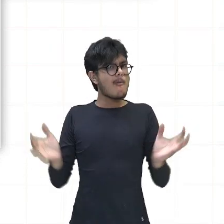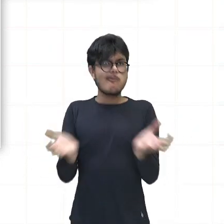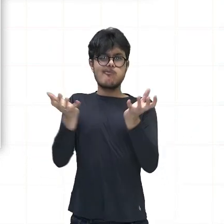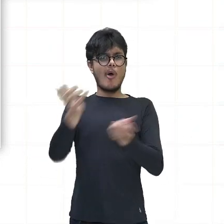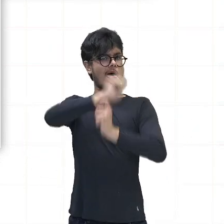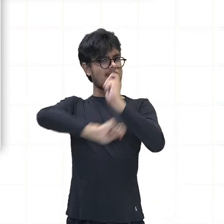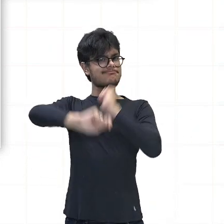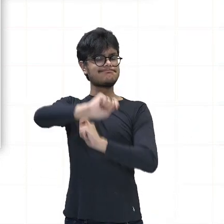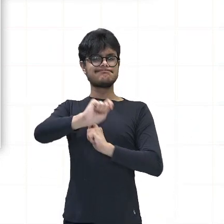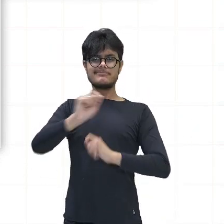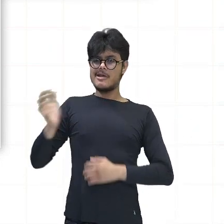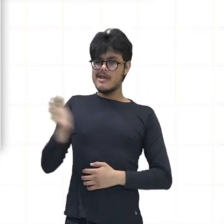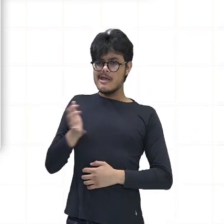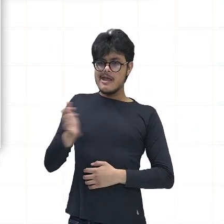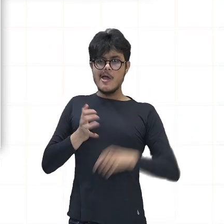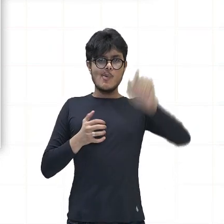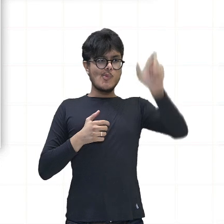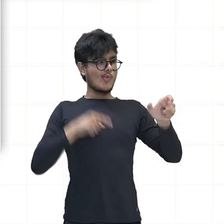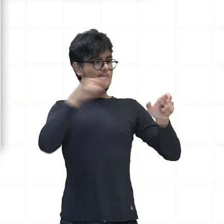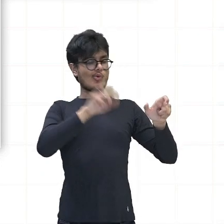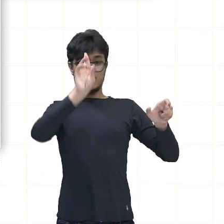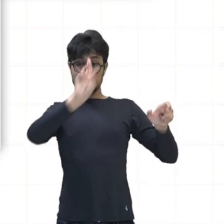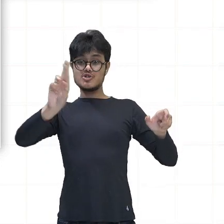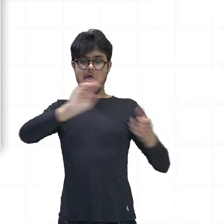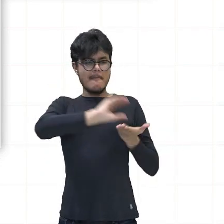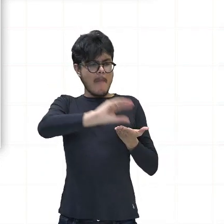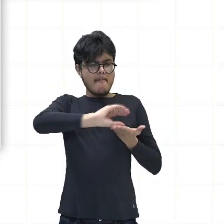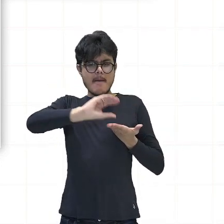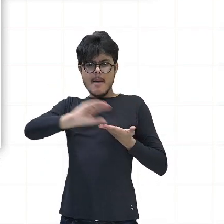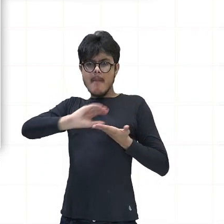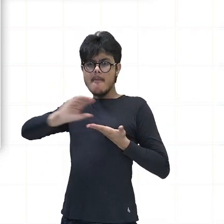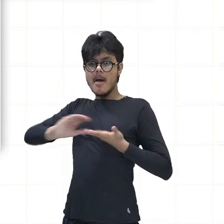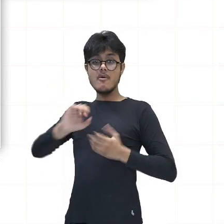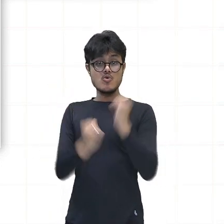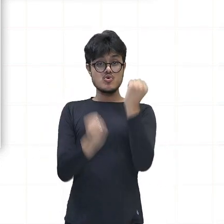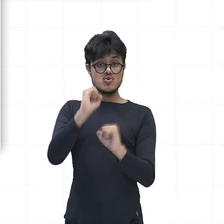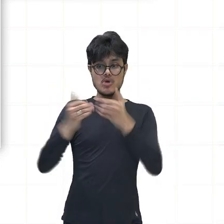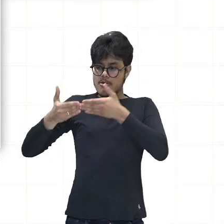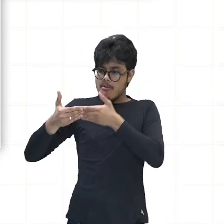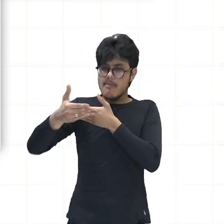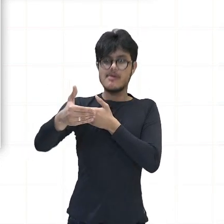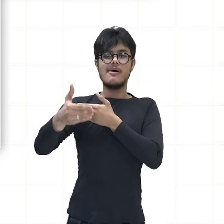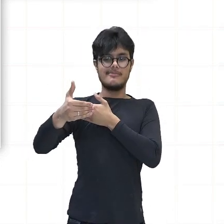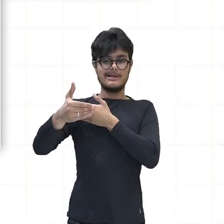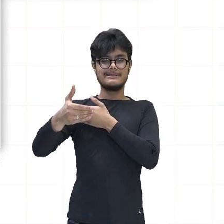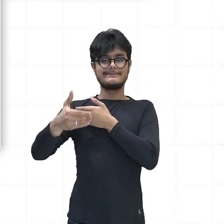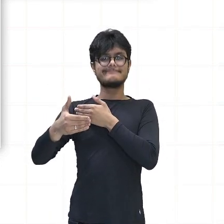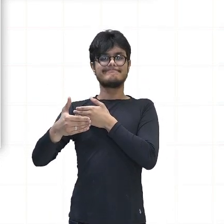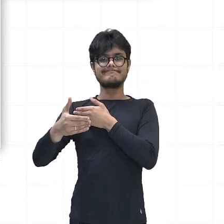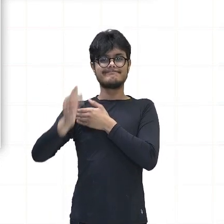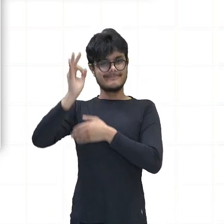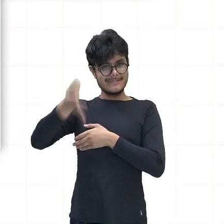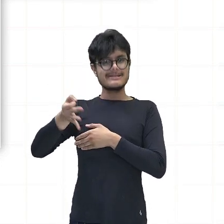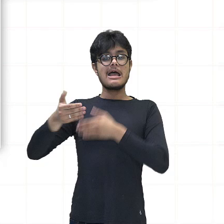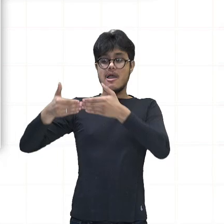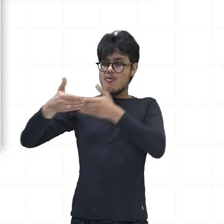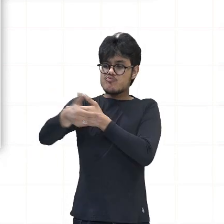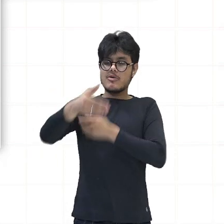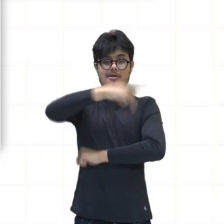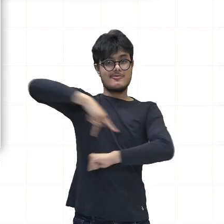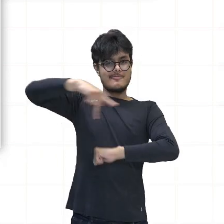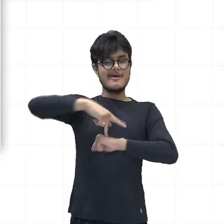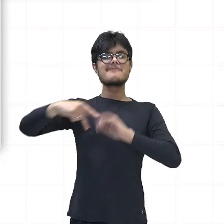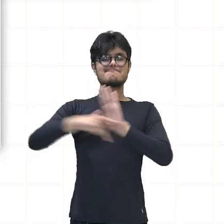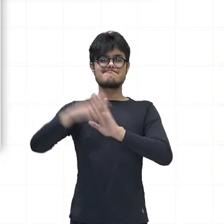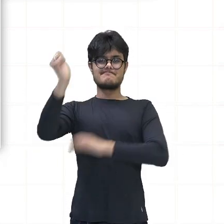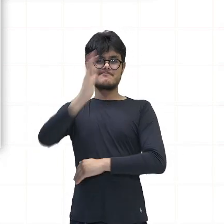fazendo com que os barões do café eles começassem a investir na industrialização. Então, aí começa o período da industrialização também no nosso país, que